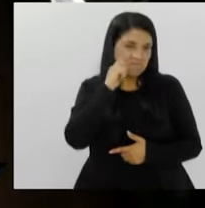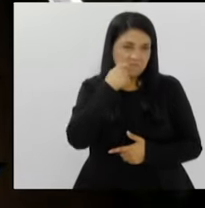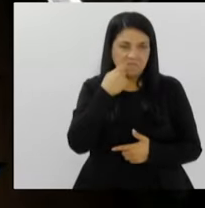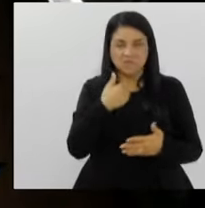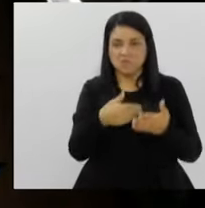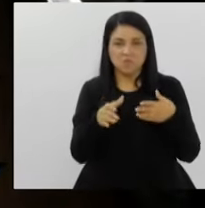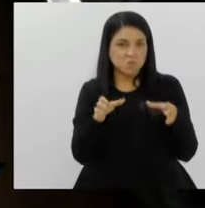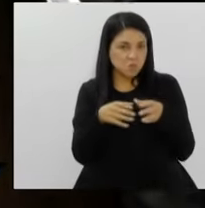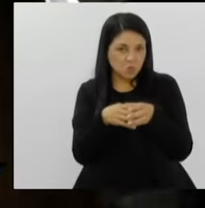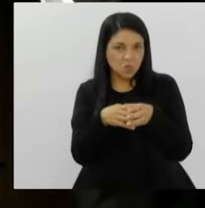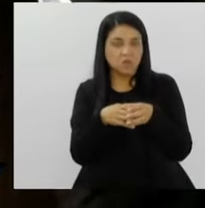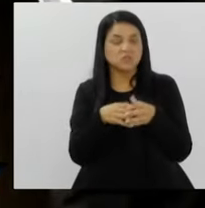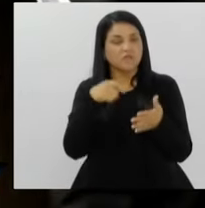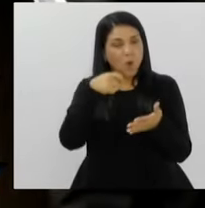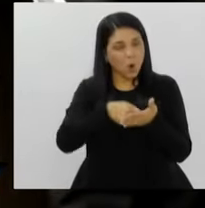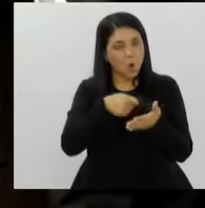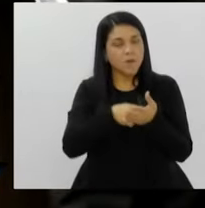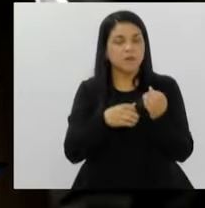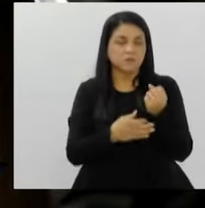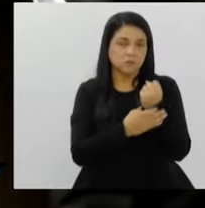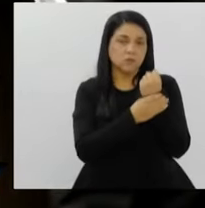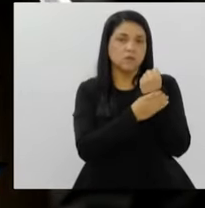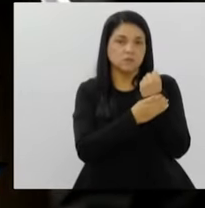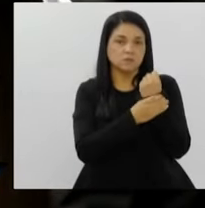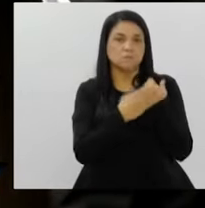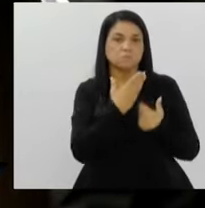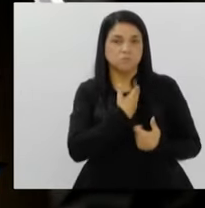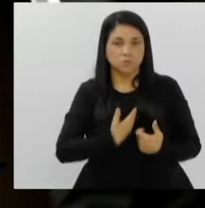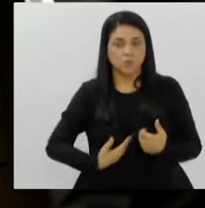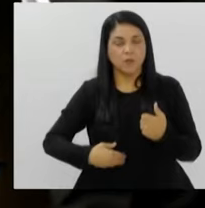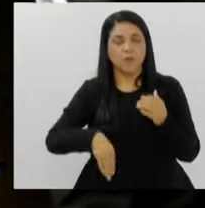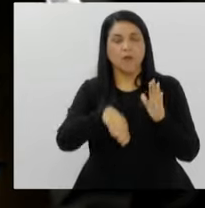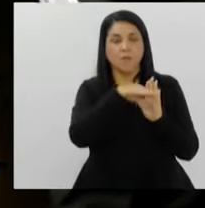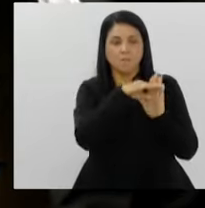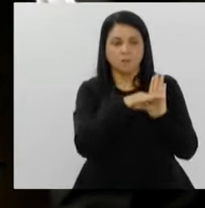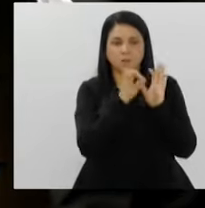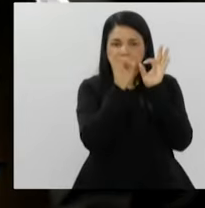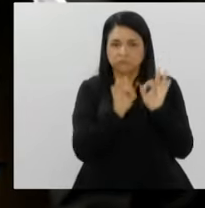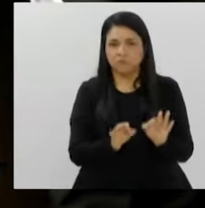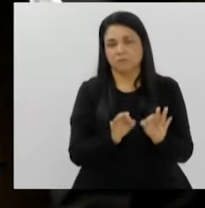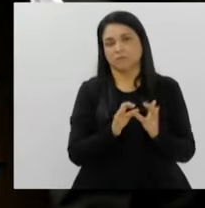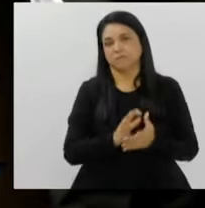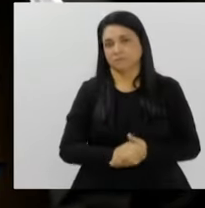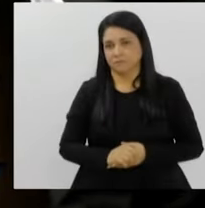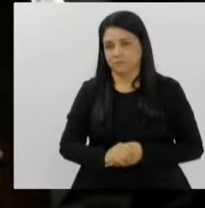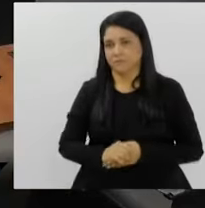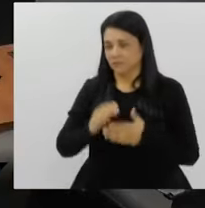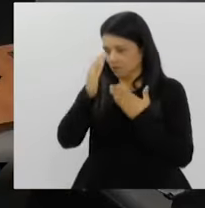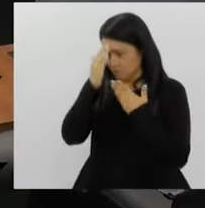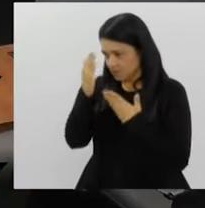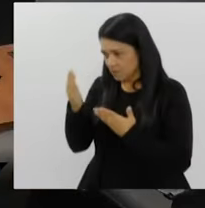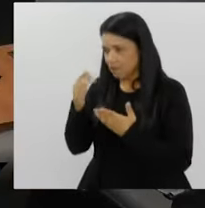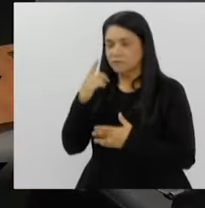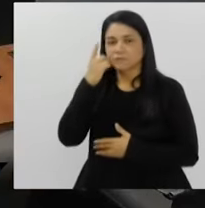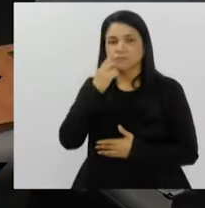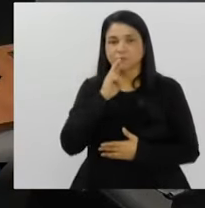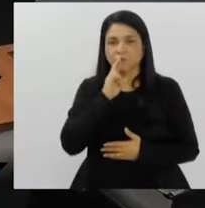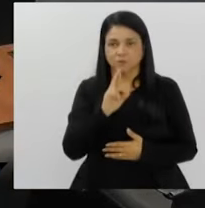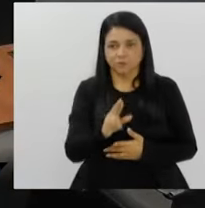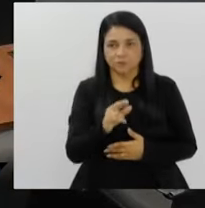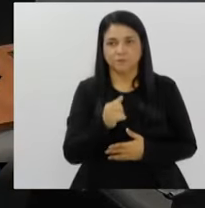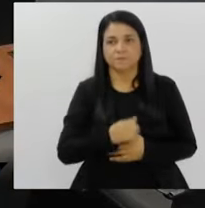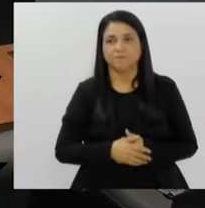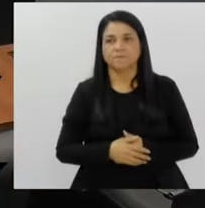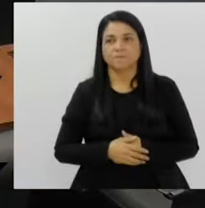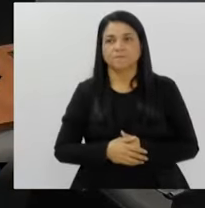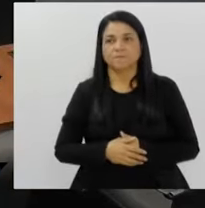gente vai cobrar a segurança pública, vai fazer a pauta de segurança pública, mas pelo lado correto. Obrigado, presidente. Obrigado, deputado Amorim. Pela ordem, presidente.